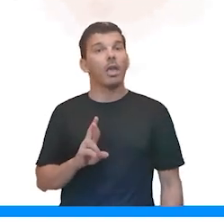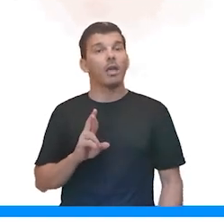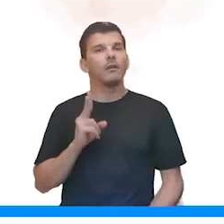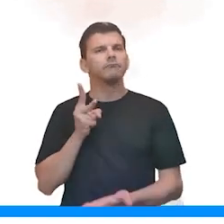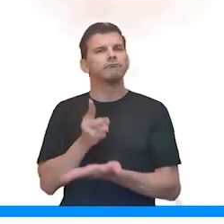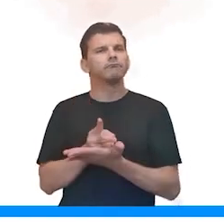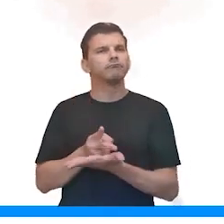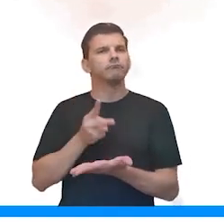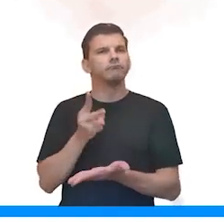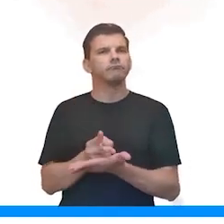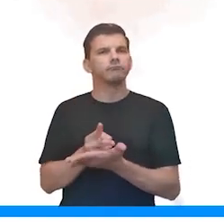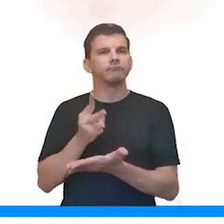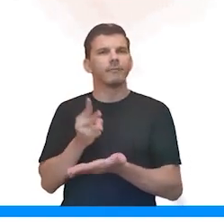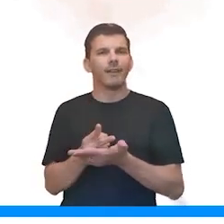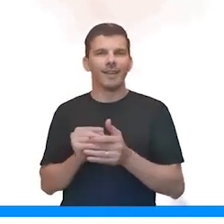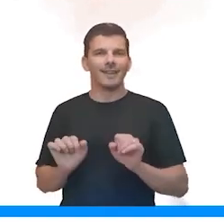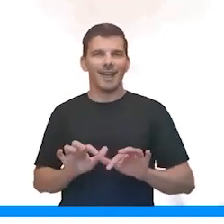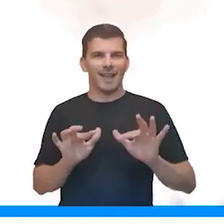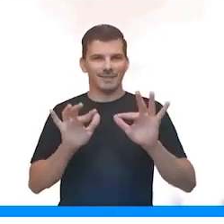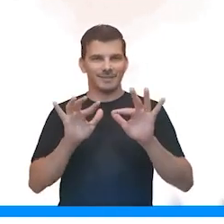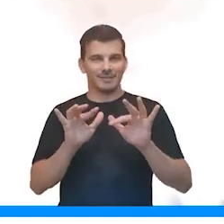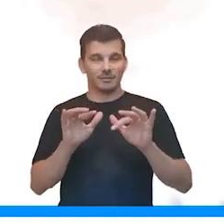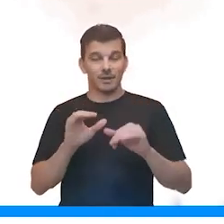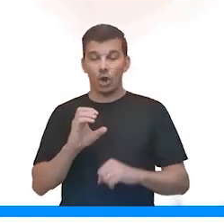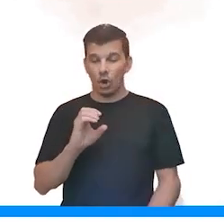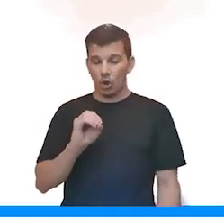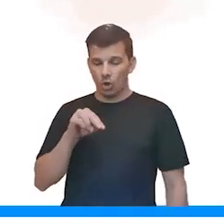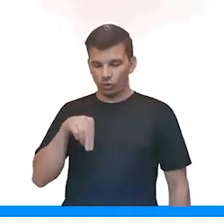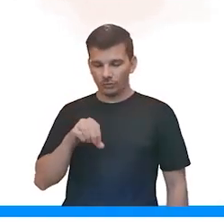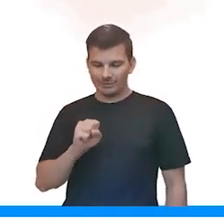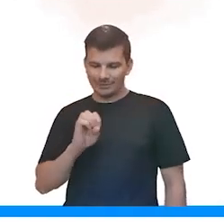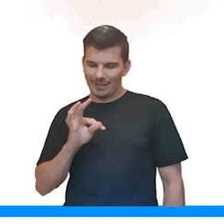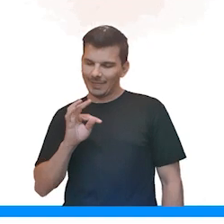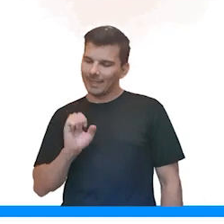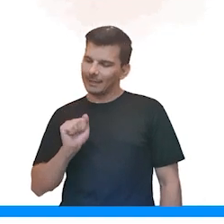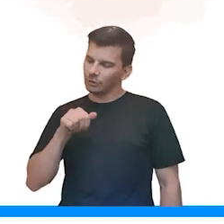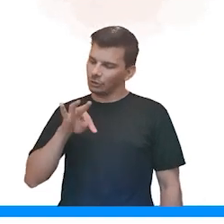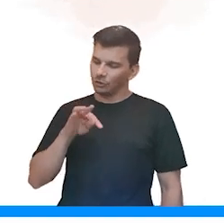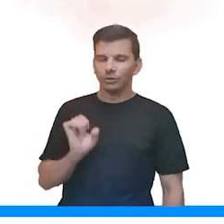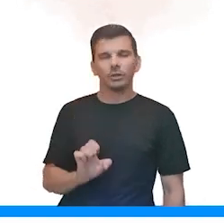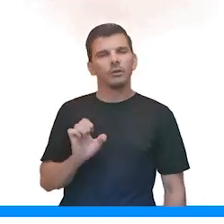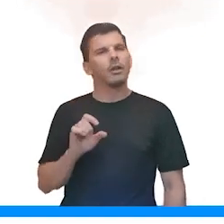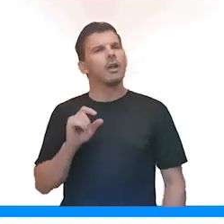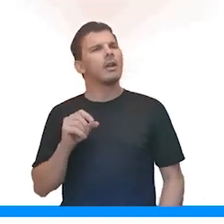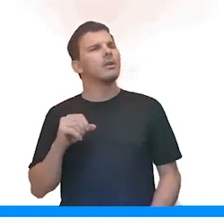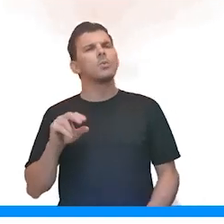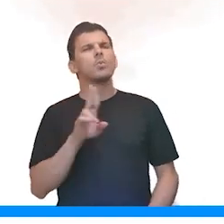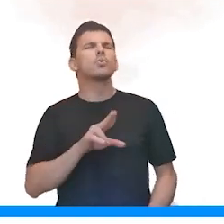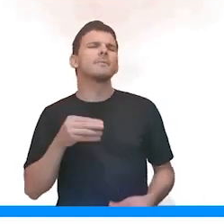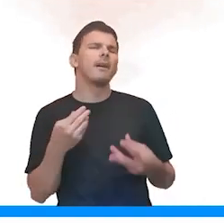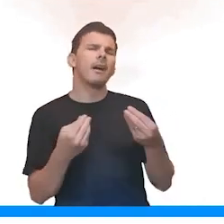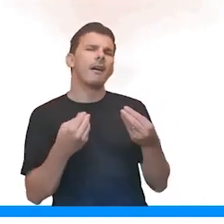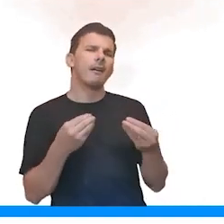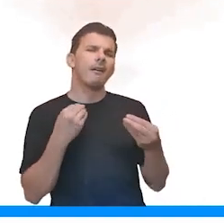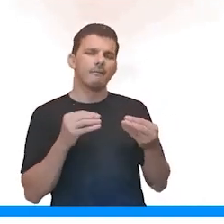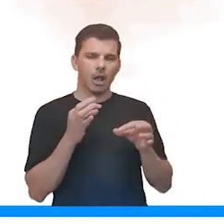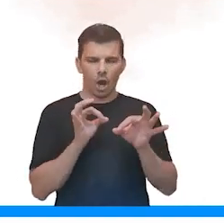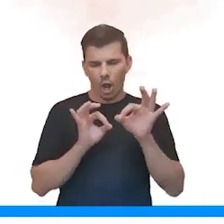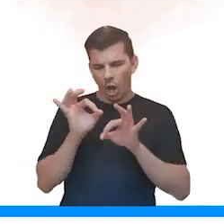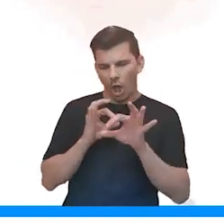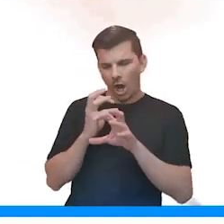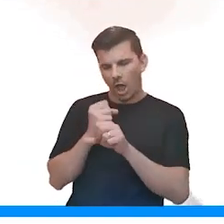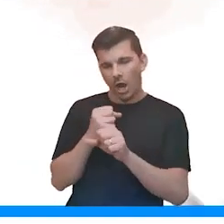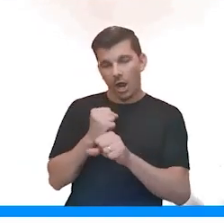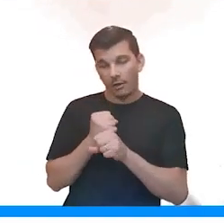molécula. E o R é a constante universal dos gases, tá bom? É um número que serve para corrigir os cálculos,